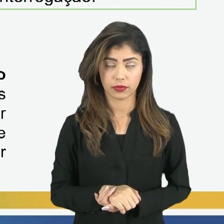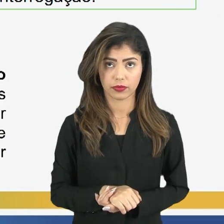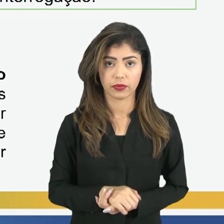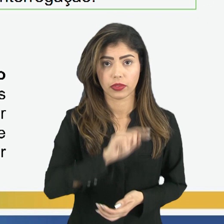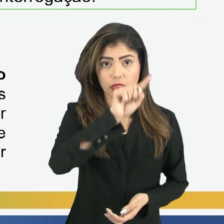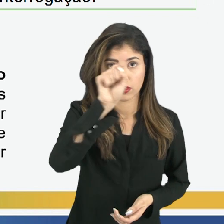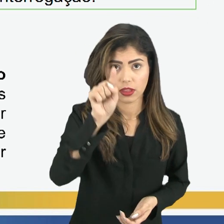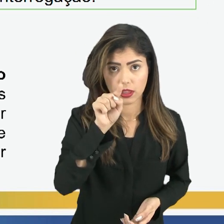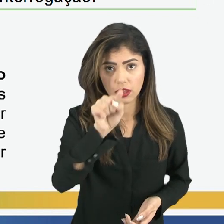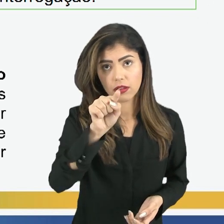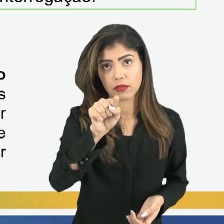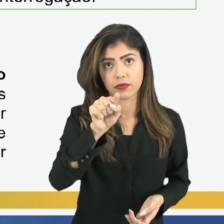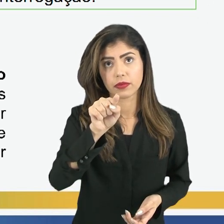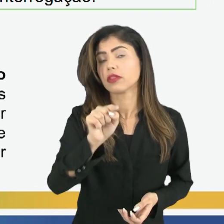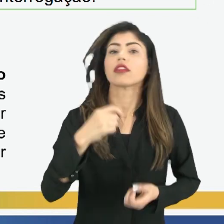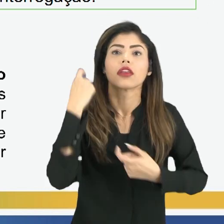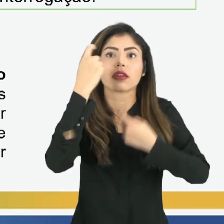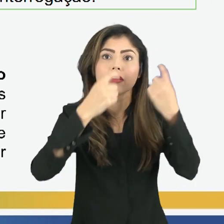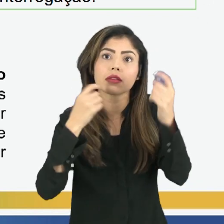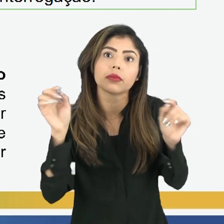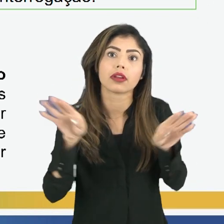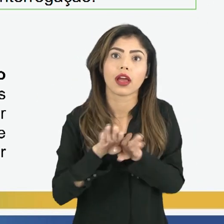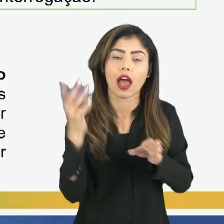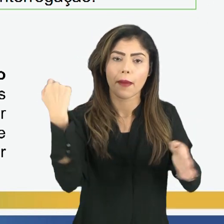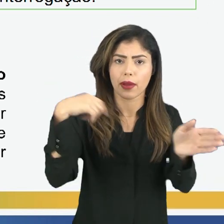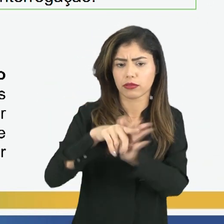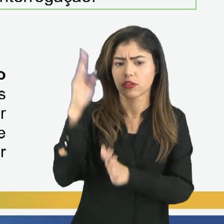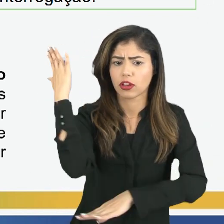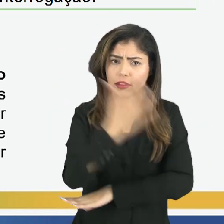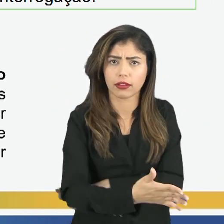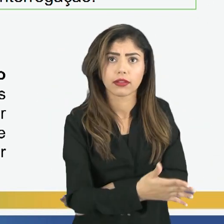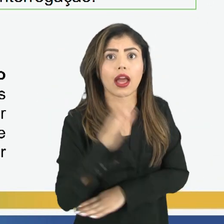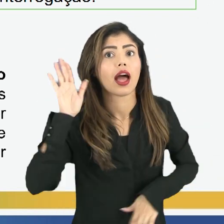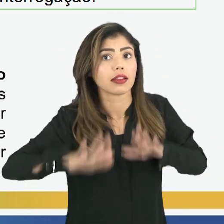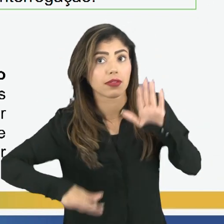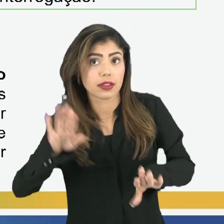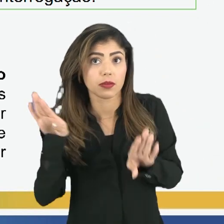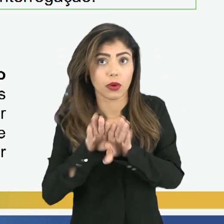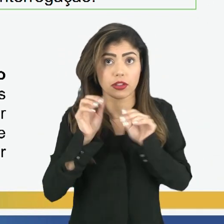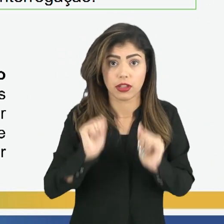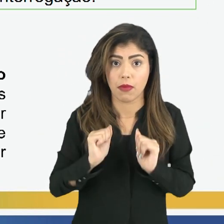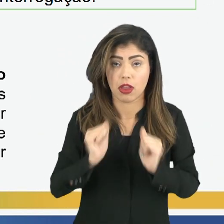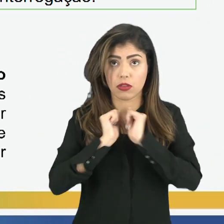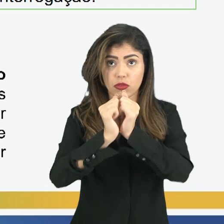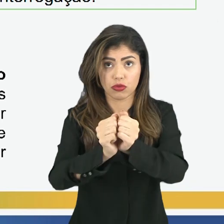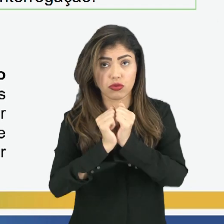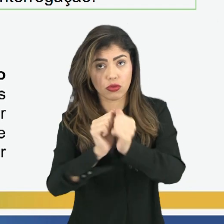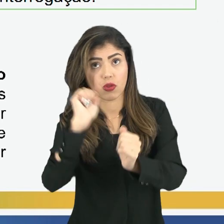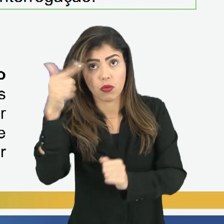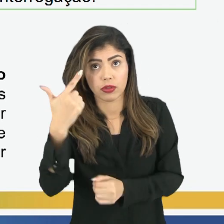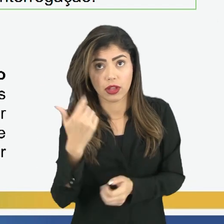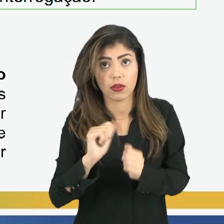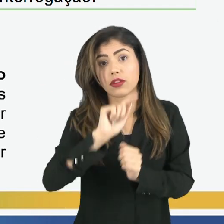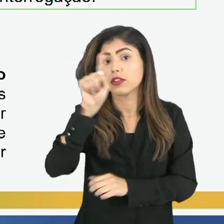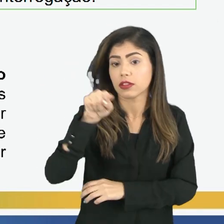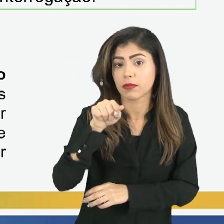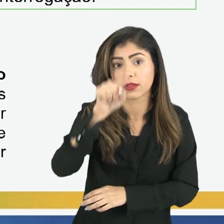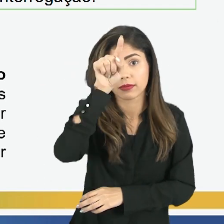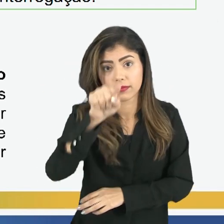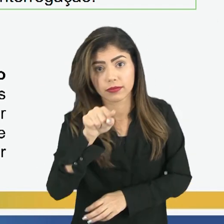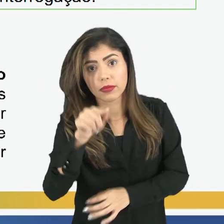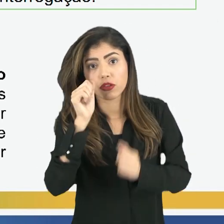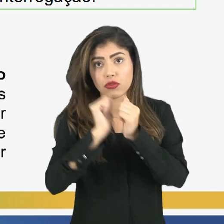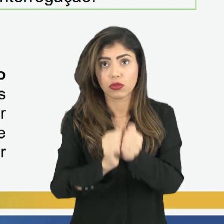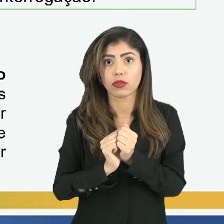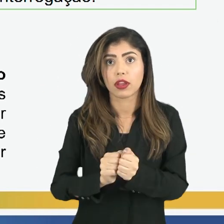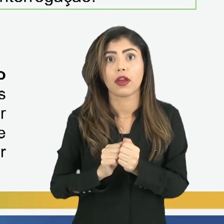O sinal de interrogação ele expressa as perguntas diretas. Às vezes, pode ser usado junto com o sinal de